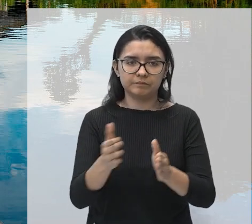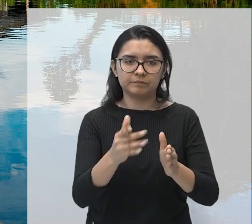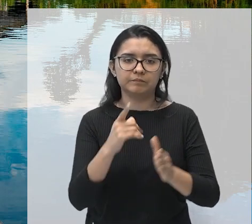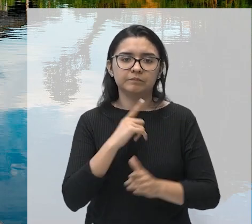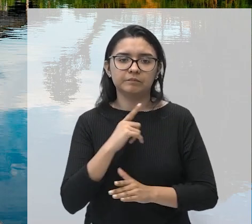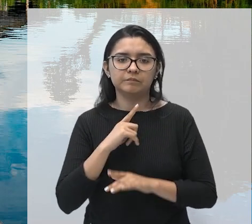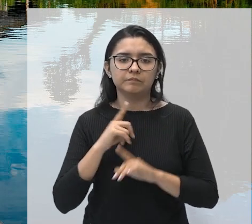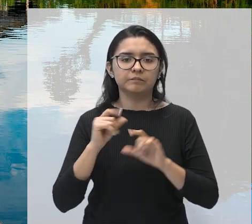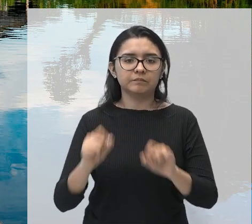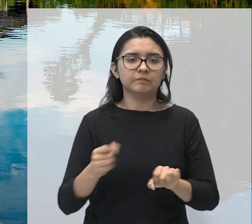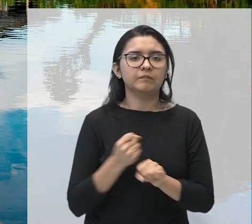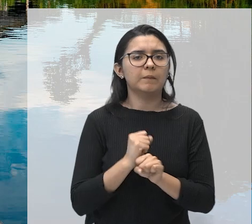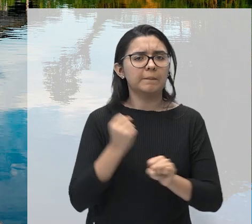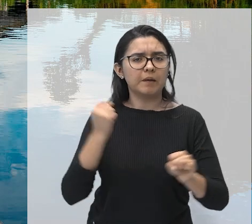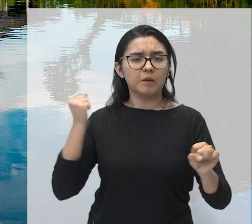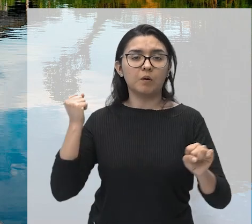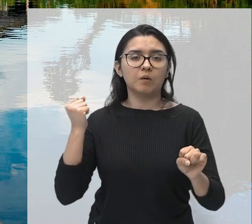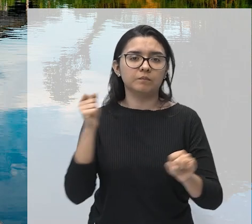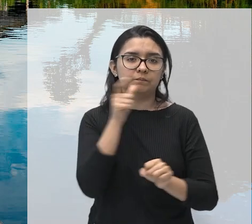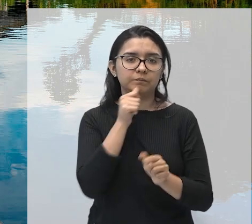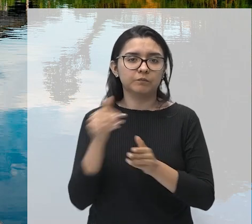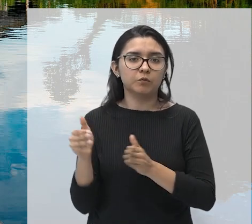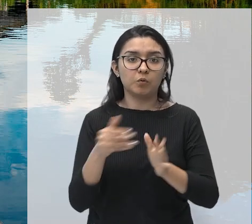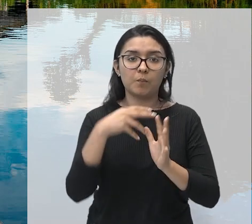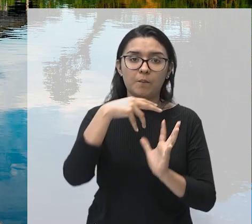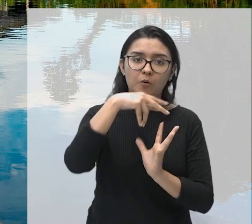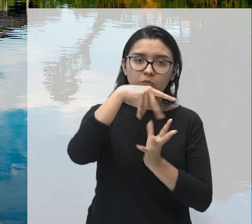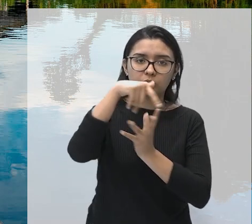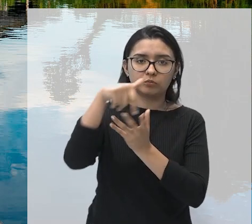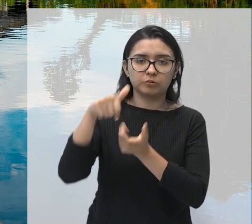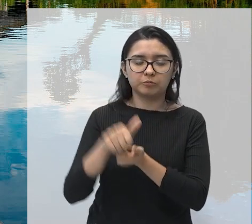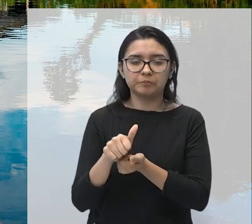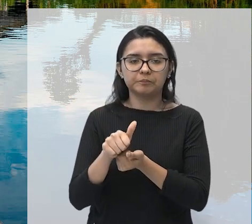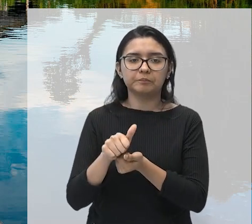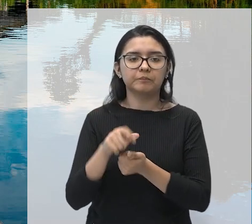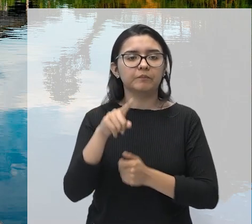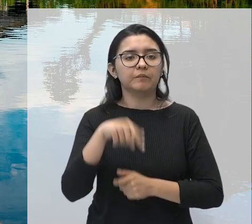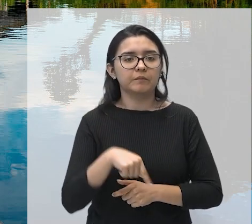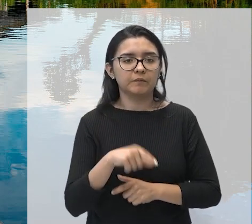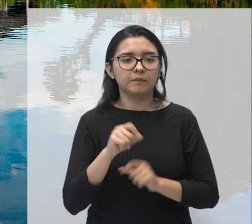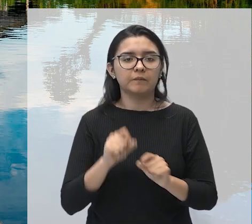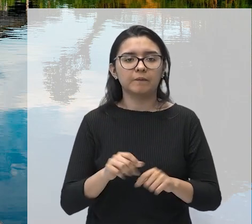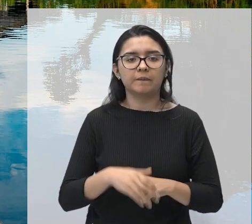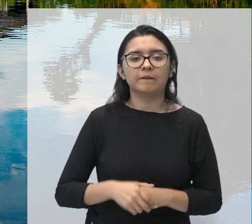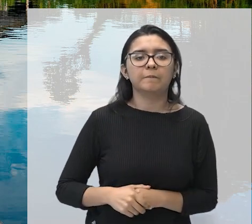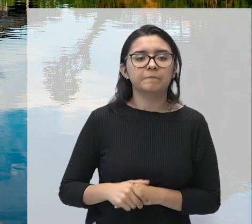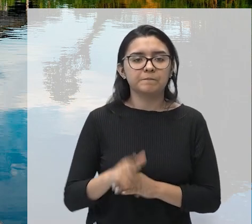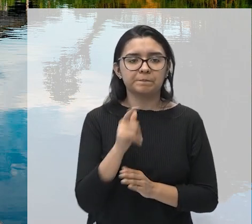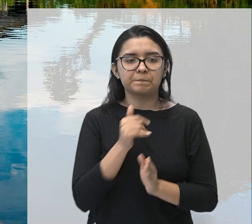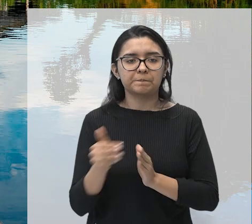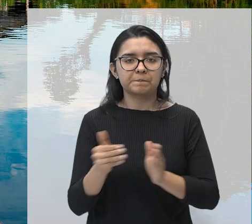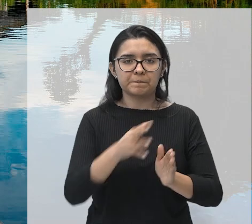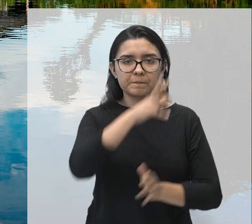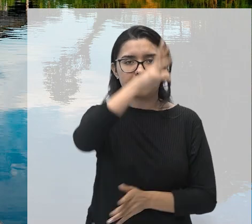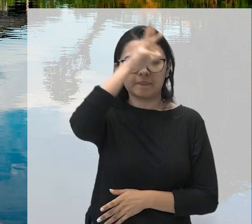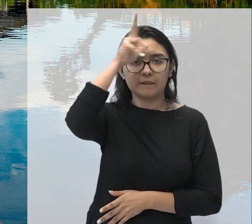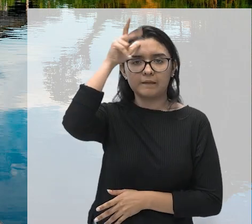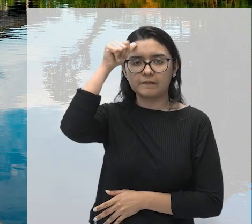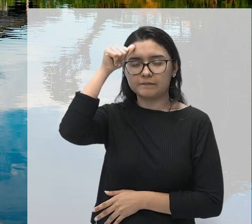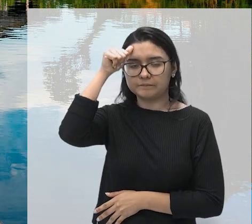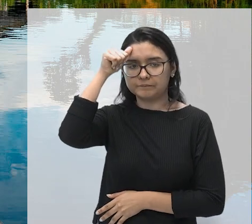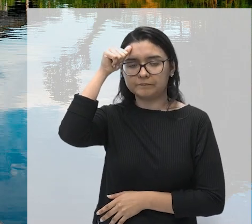ela compreende a maior bacia hidrográfica do mundo, que é a bacia do rio Amazonas, ou